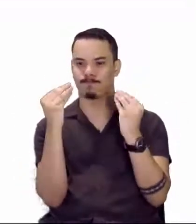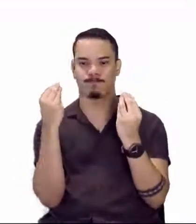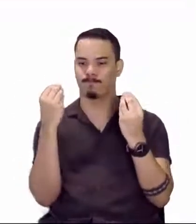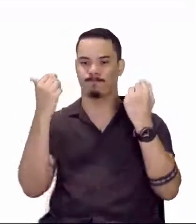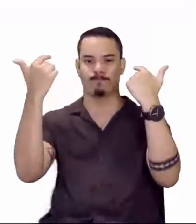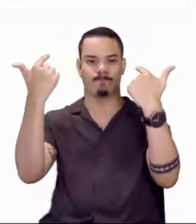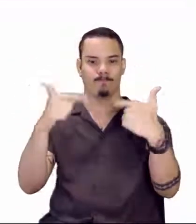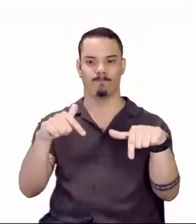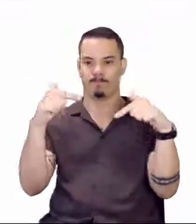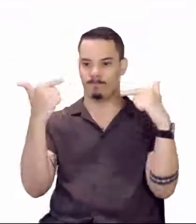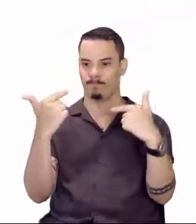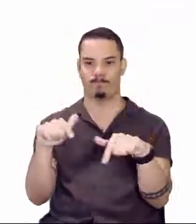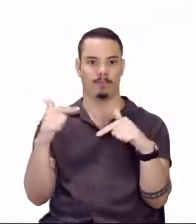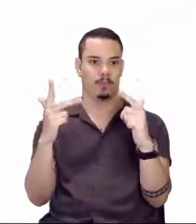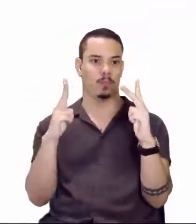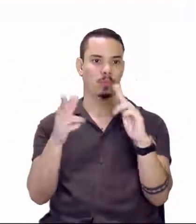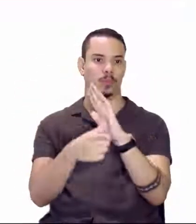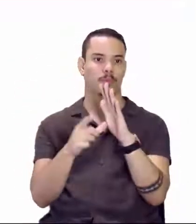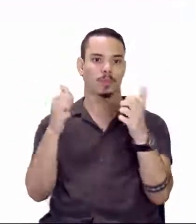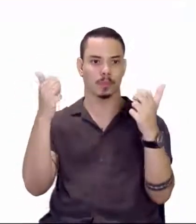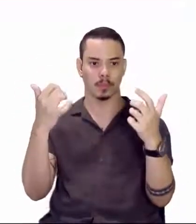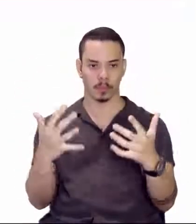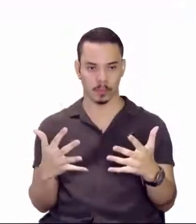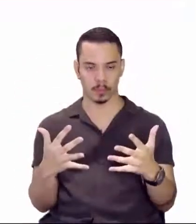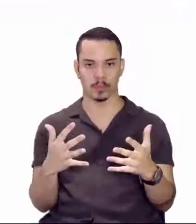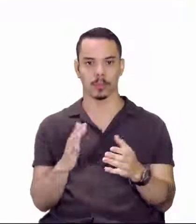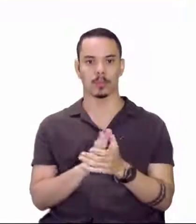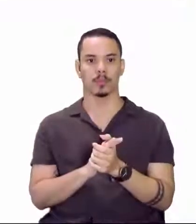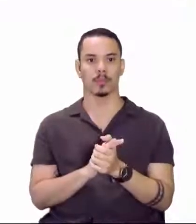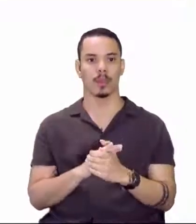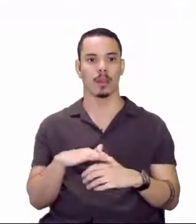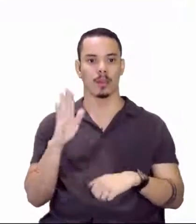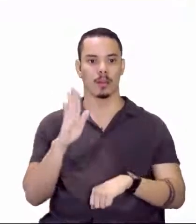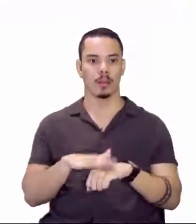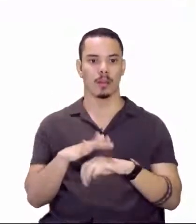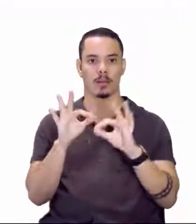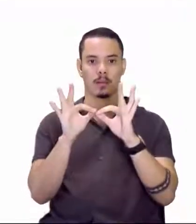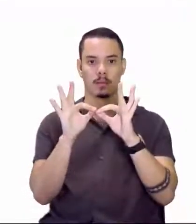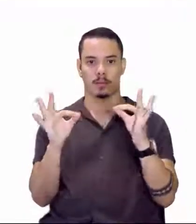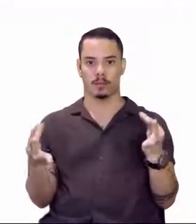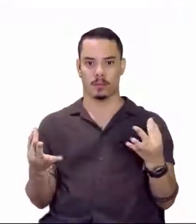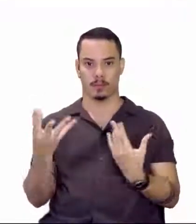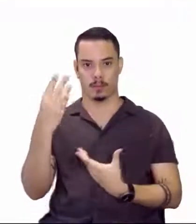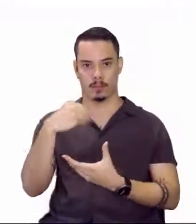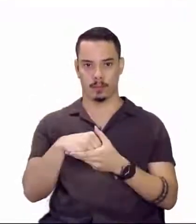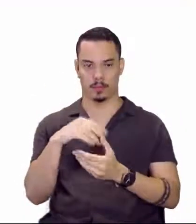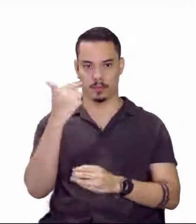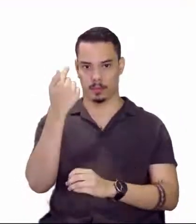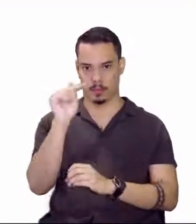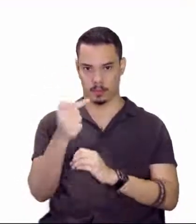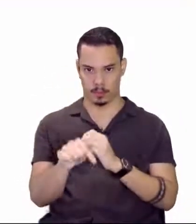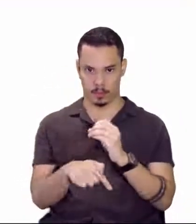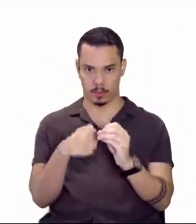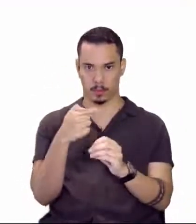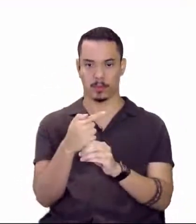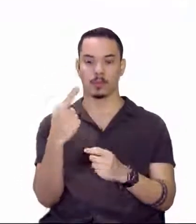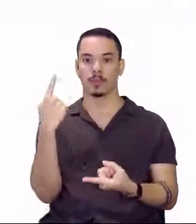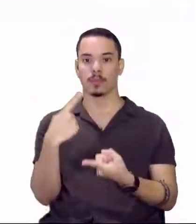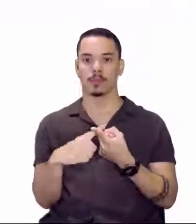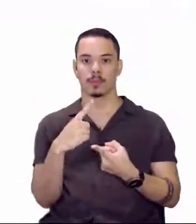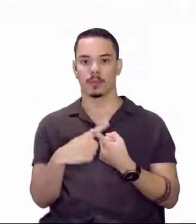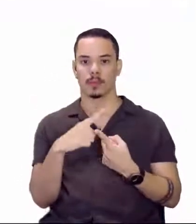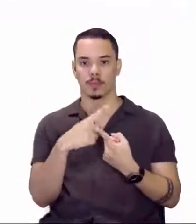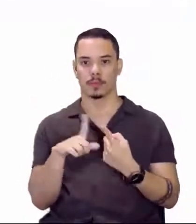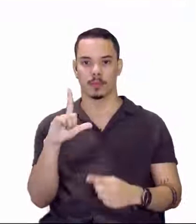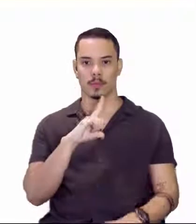tabela periódica, conforme eu falei. Ele é o mais simples dos átomos. Por quê? Porque ele